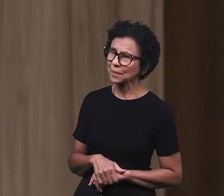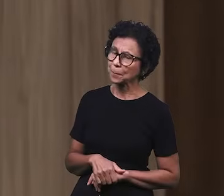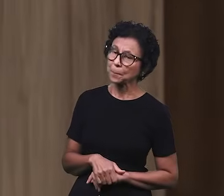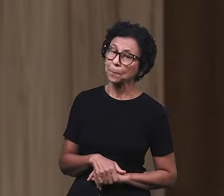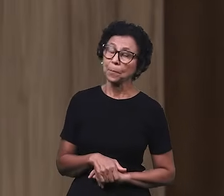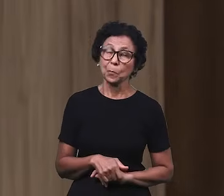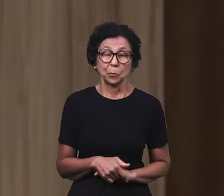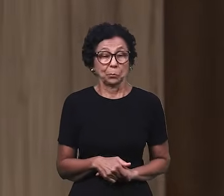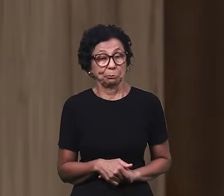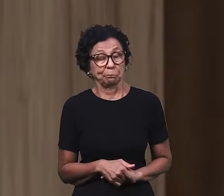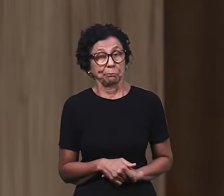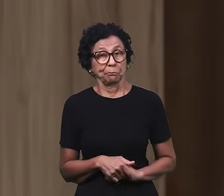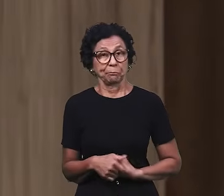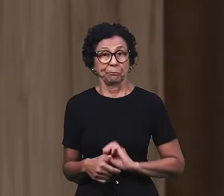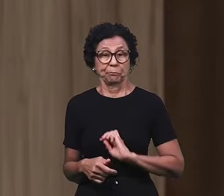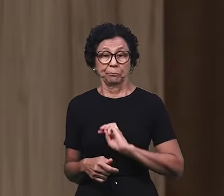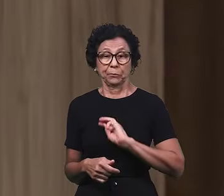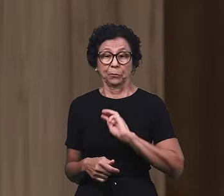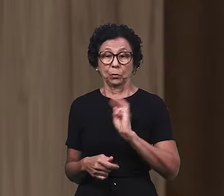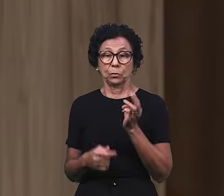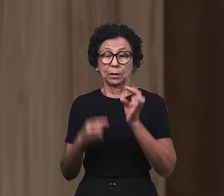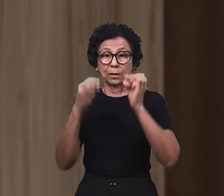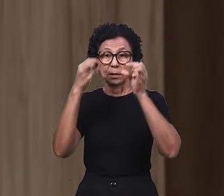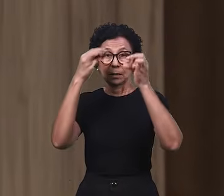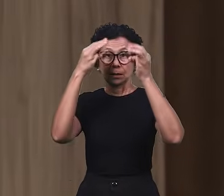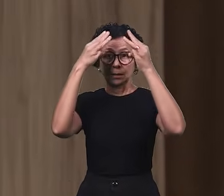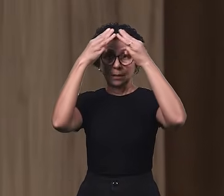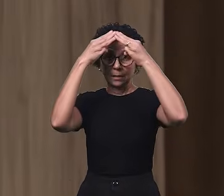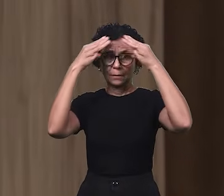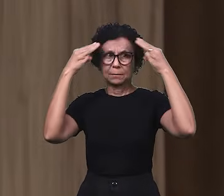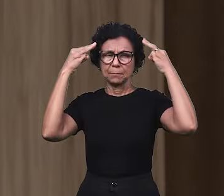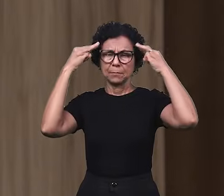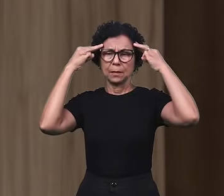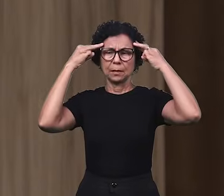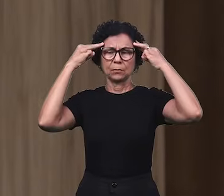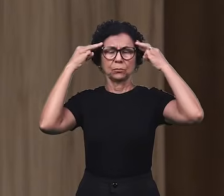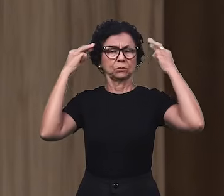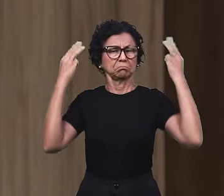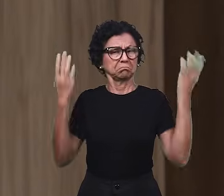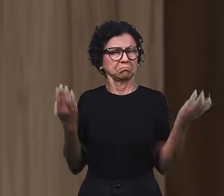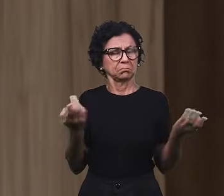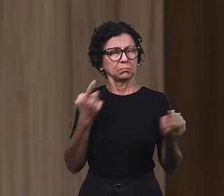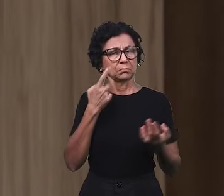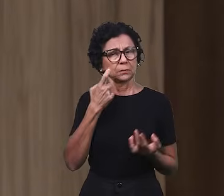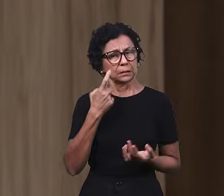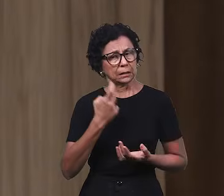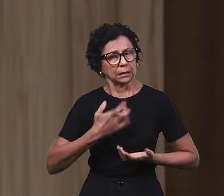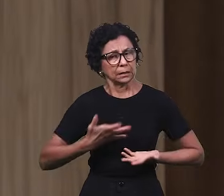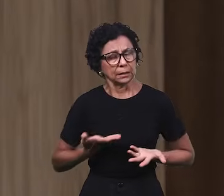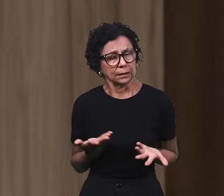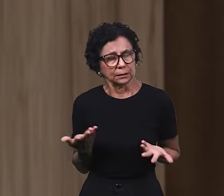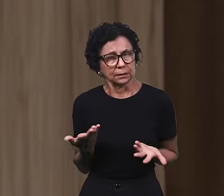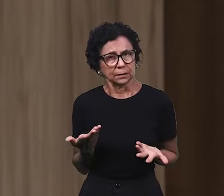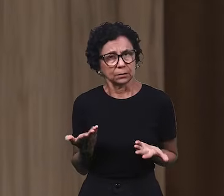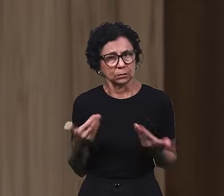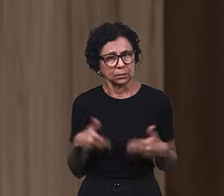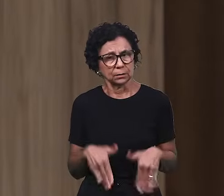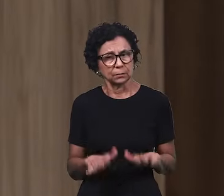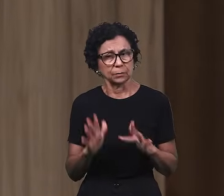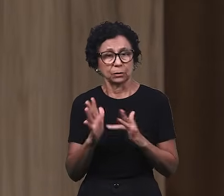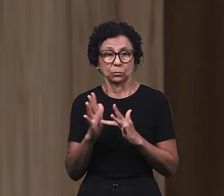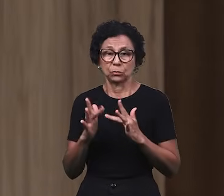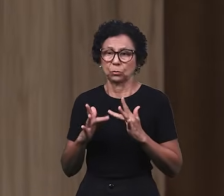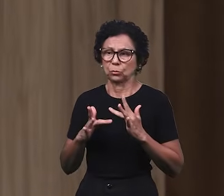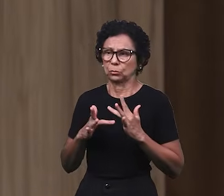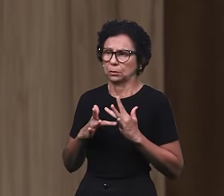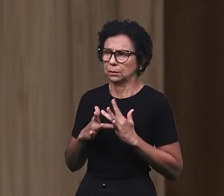fossem realmente interessados em saber sobre o nascimento do Messias, não é? Eles viram que o